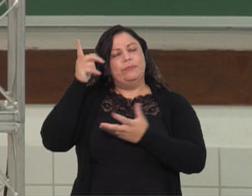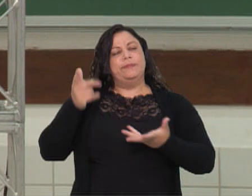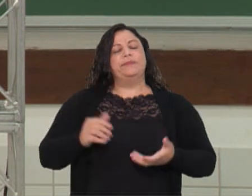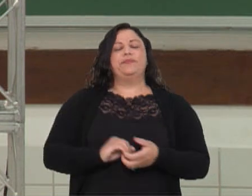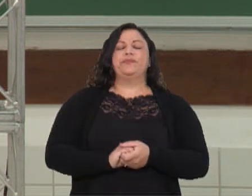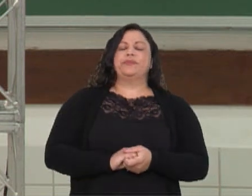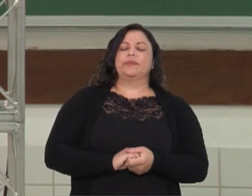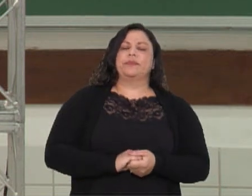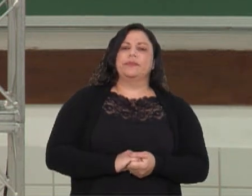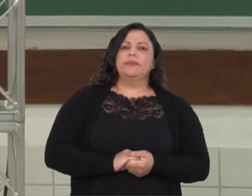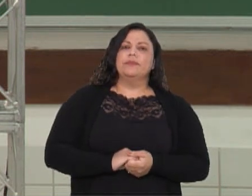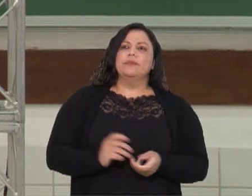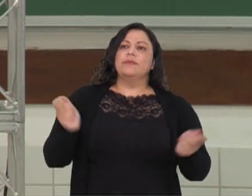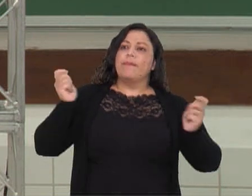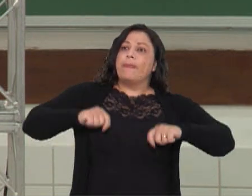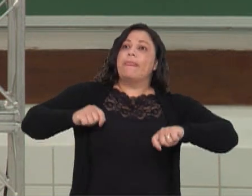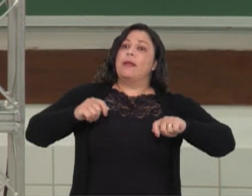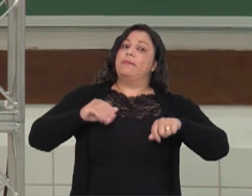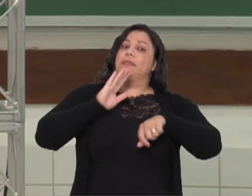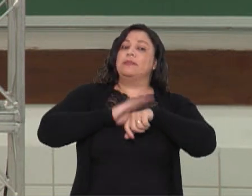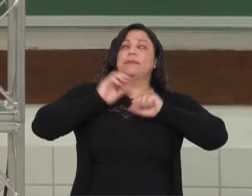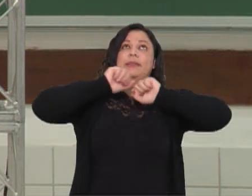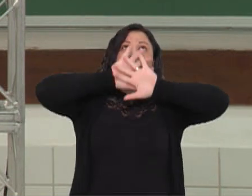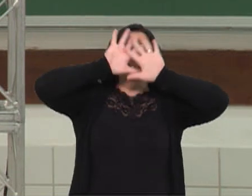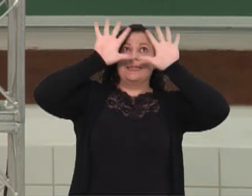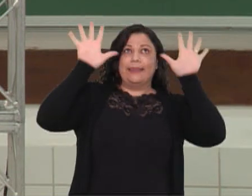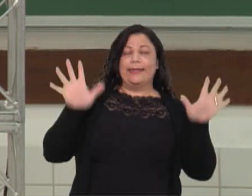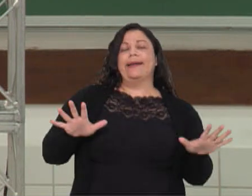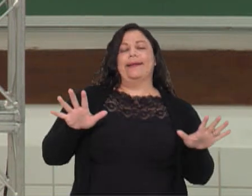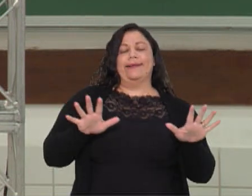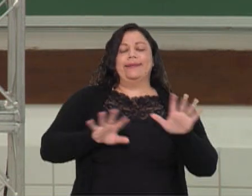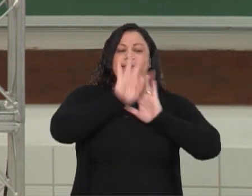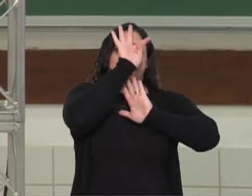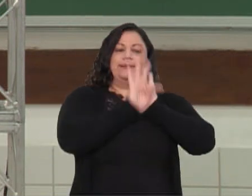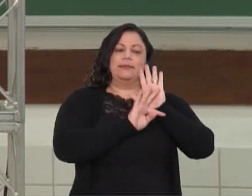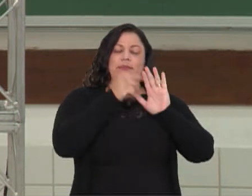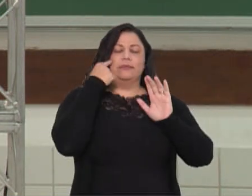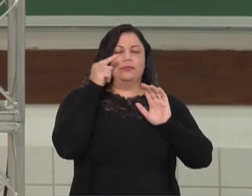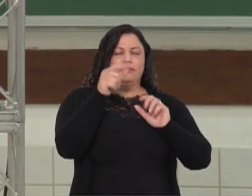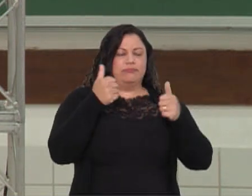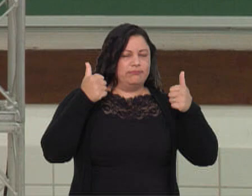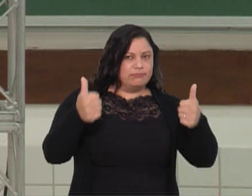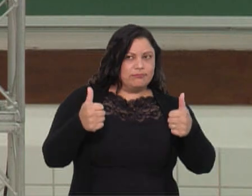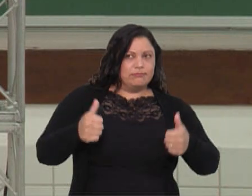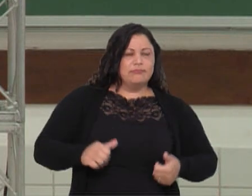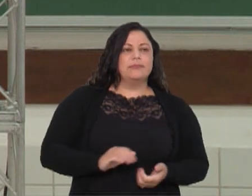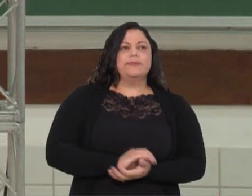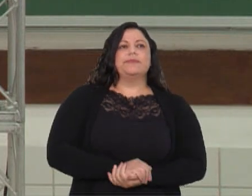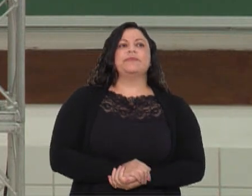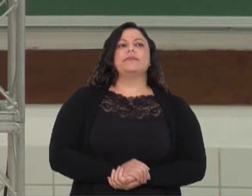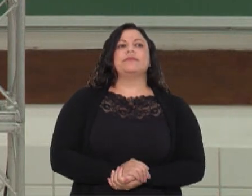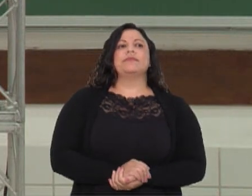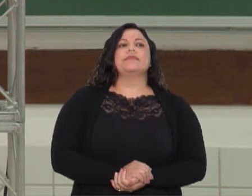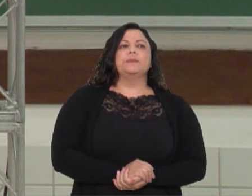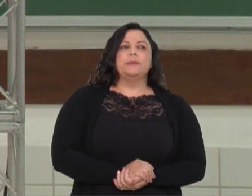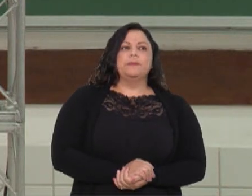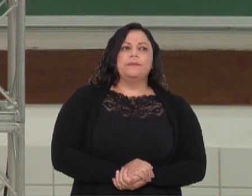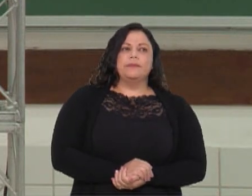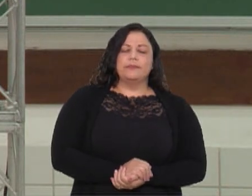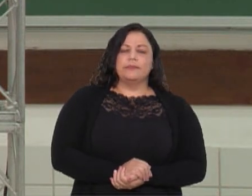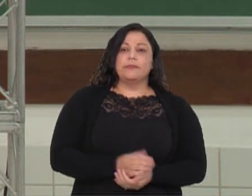ainda dar mais clareza ao texto dele. Tudo bem? Vamos começar